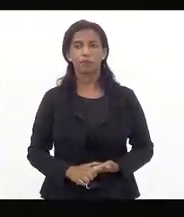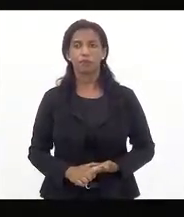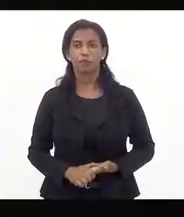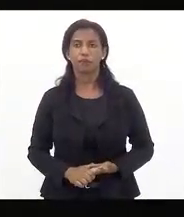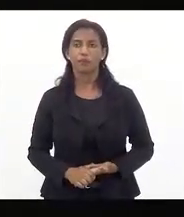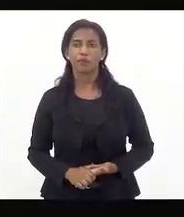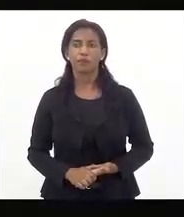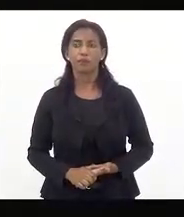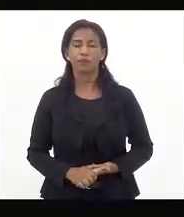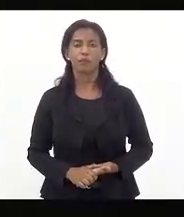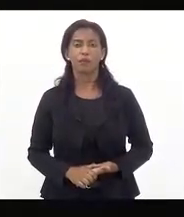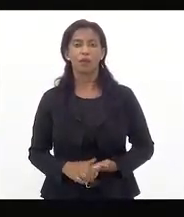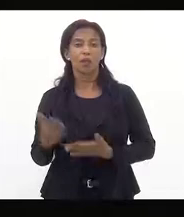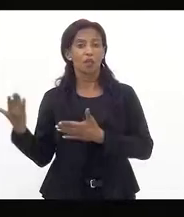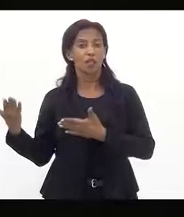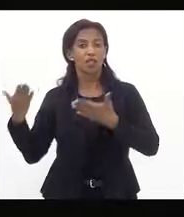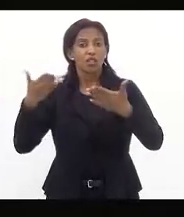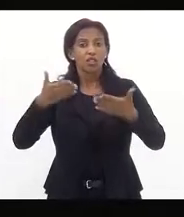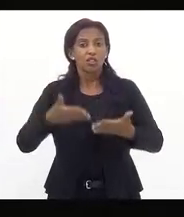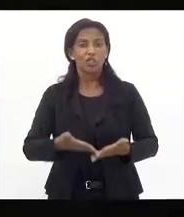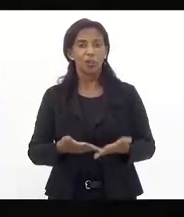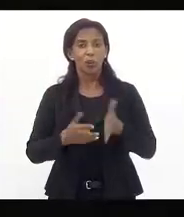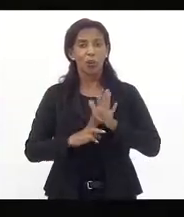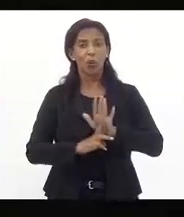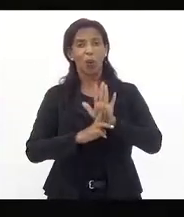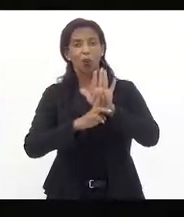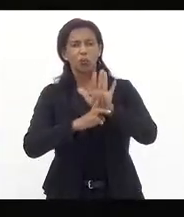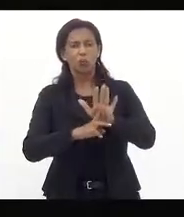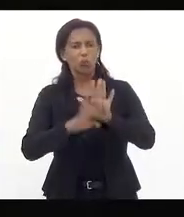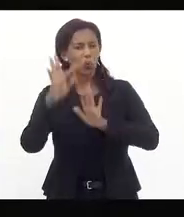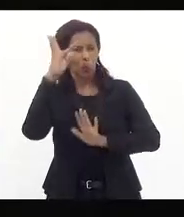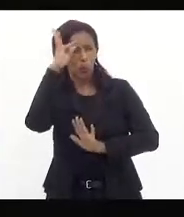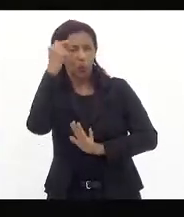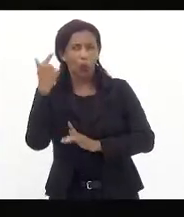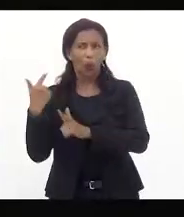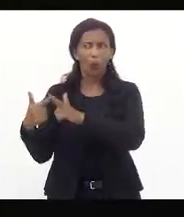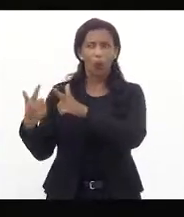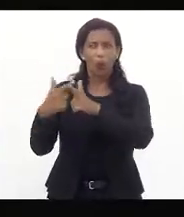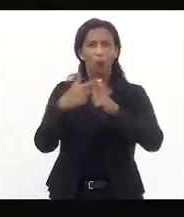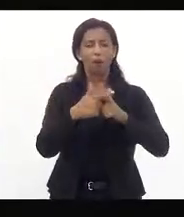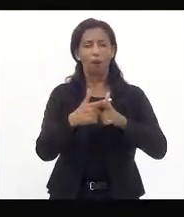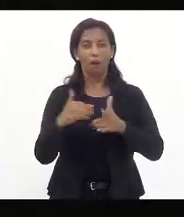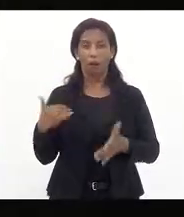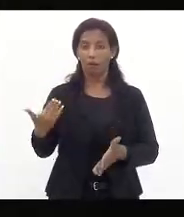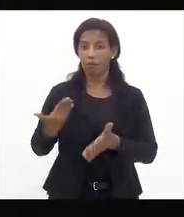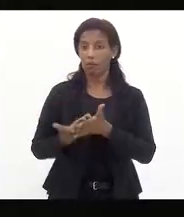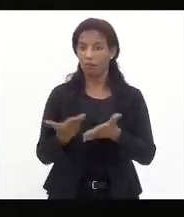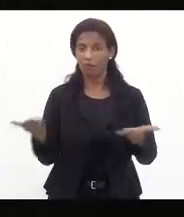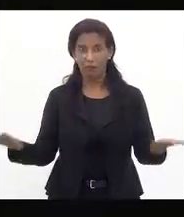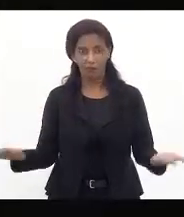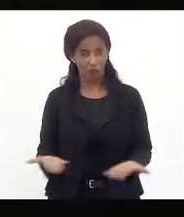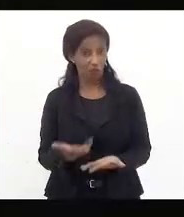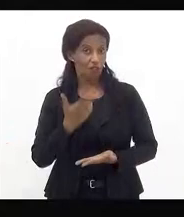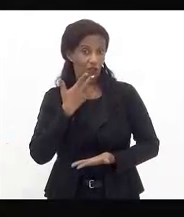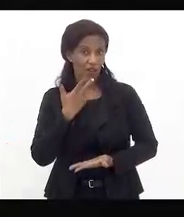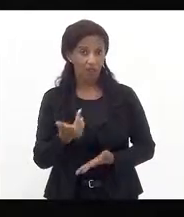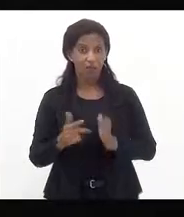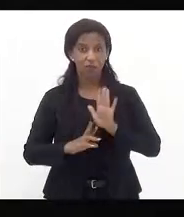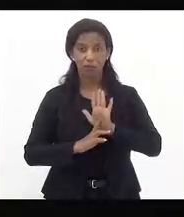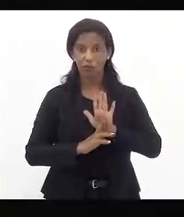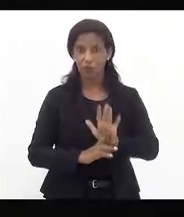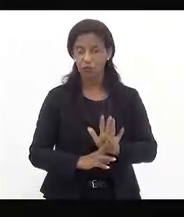que chegou apresentando soluções e até hoje dizendo que